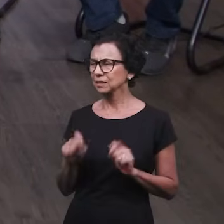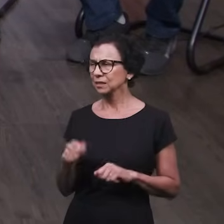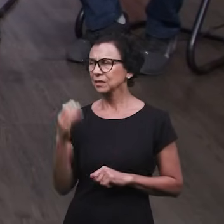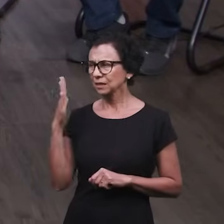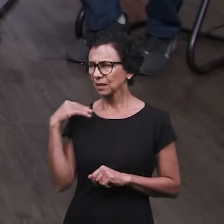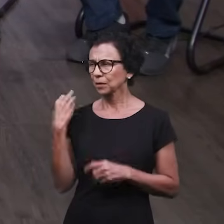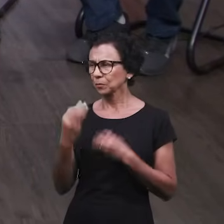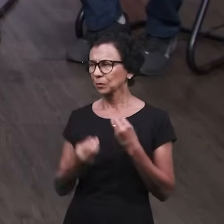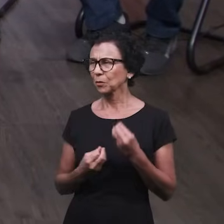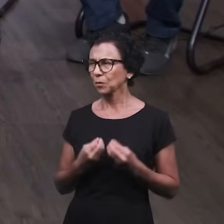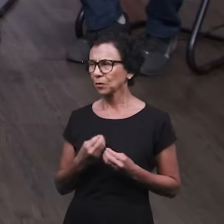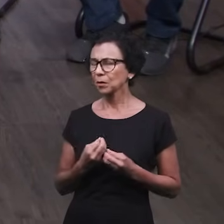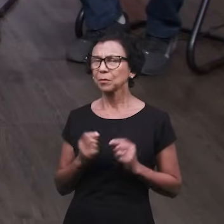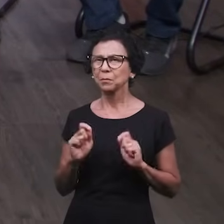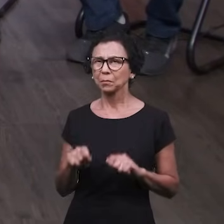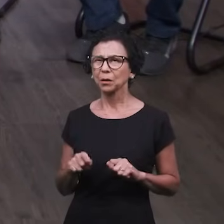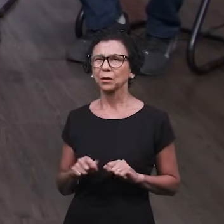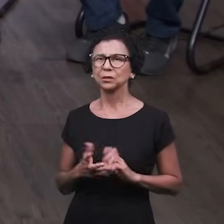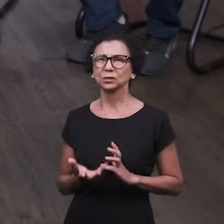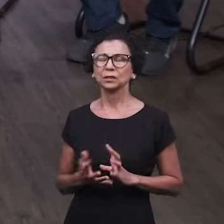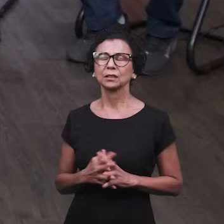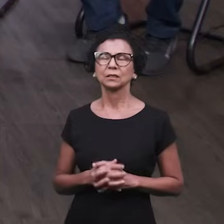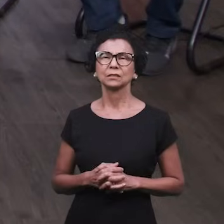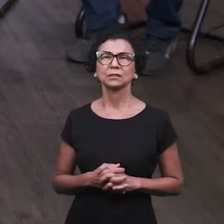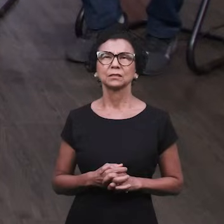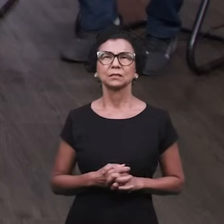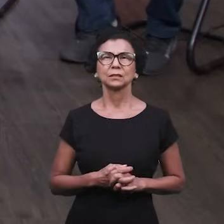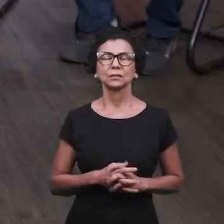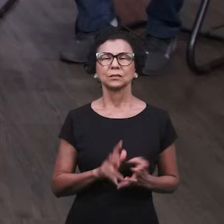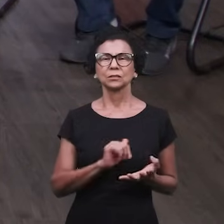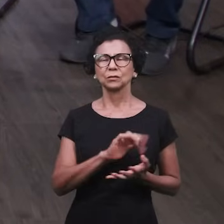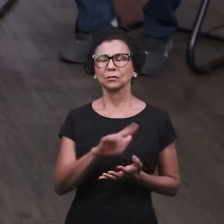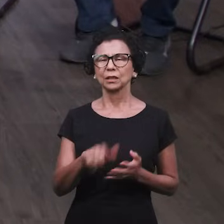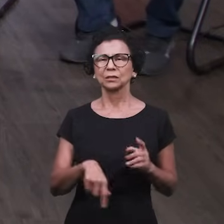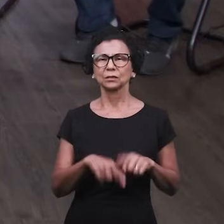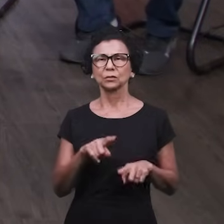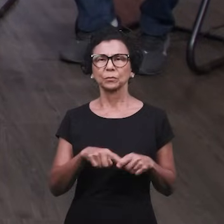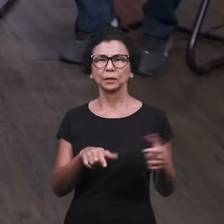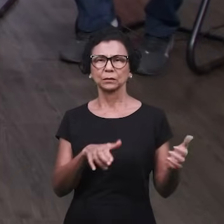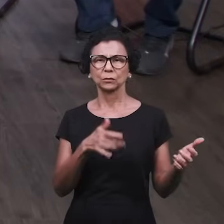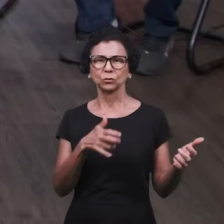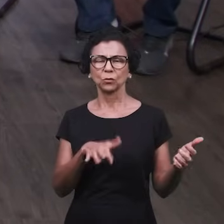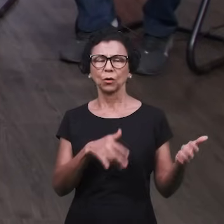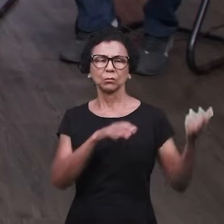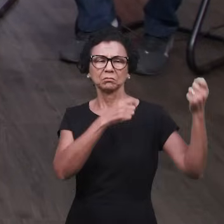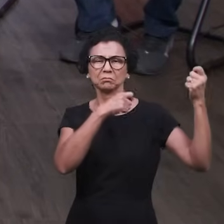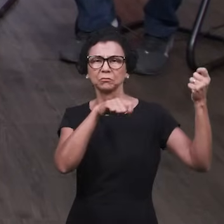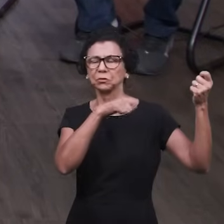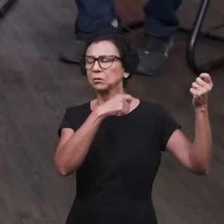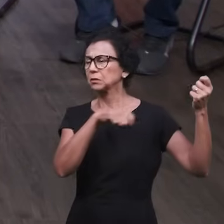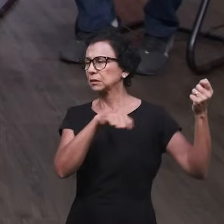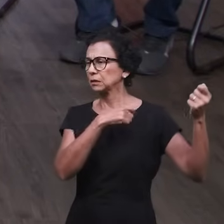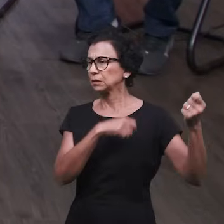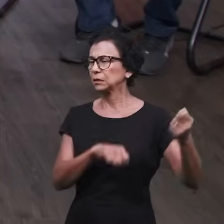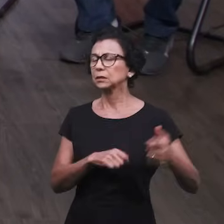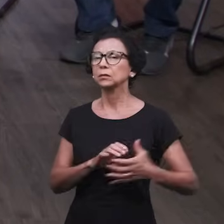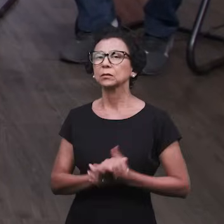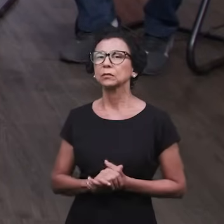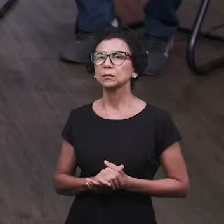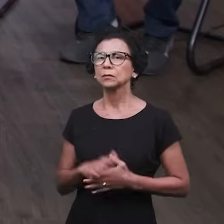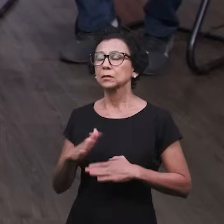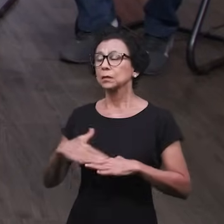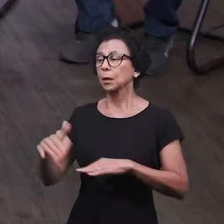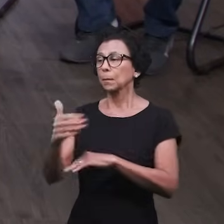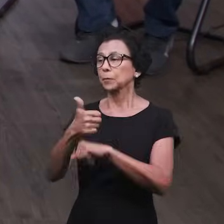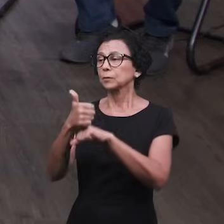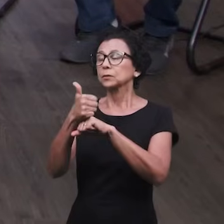instrumento. Quem tem um instrumento, um violão, uma guitarra, um violino, quais os cuidados o senhor como profissional